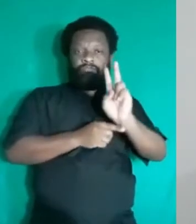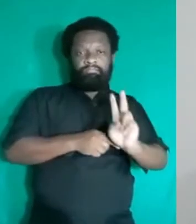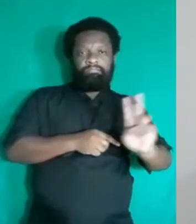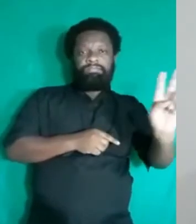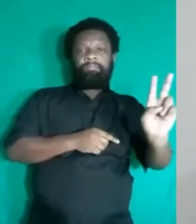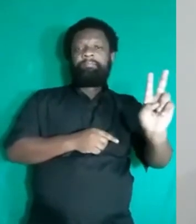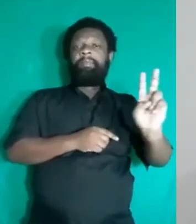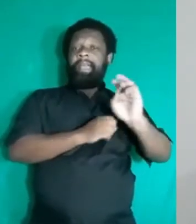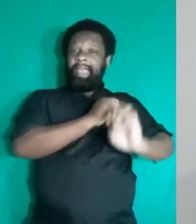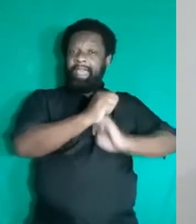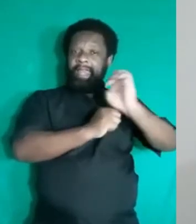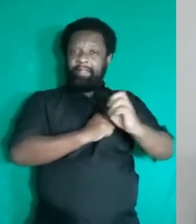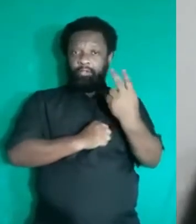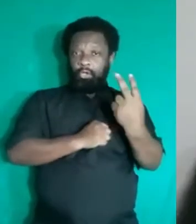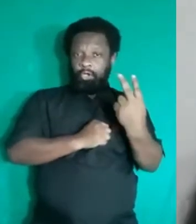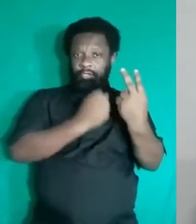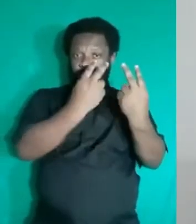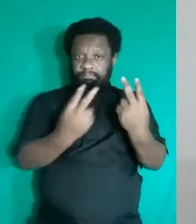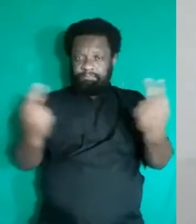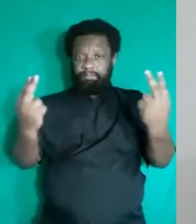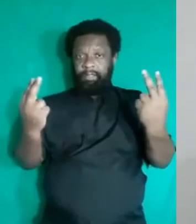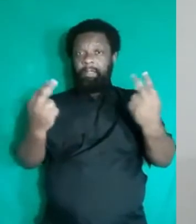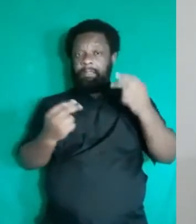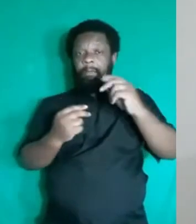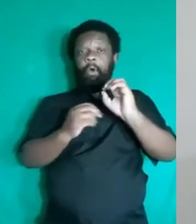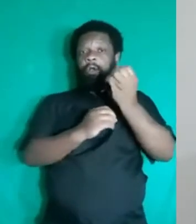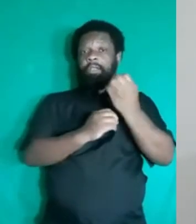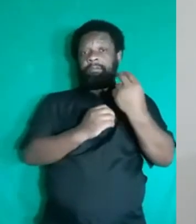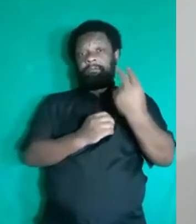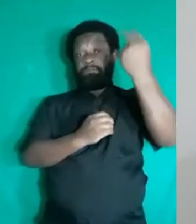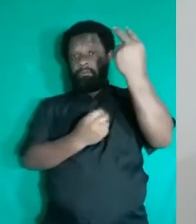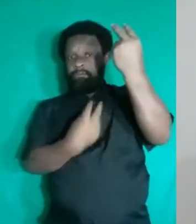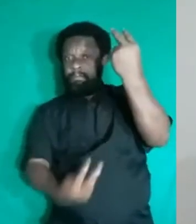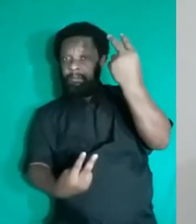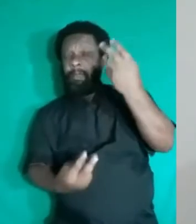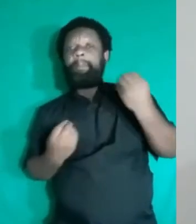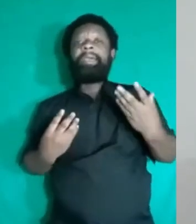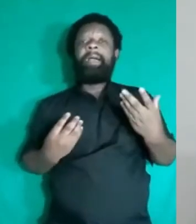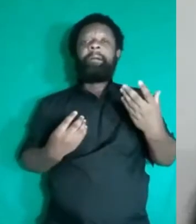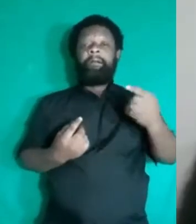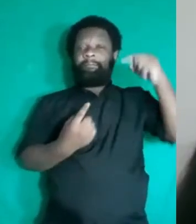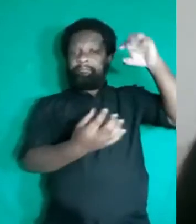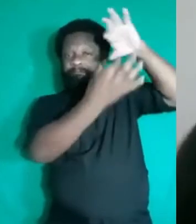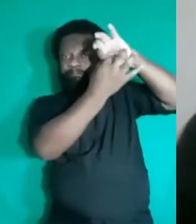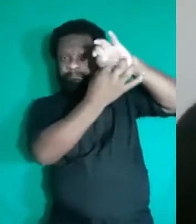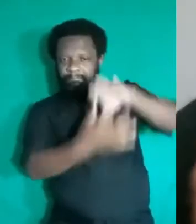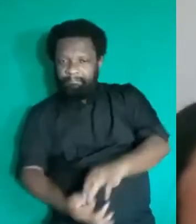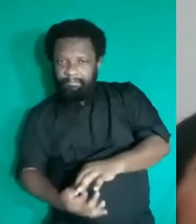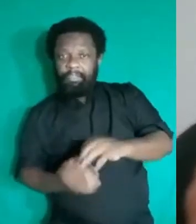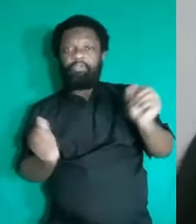ele disponibiliza o par de elétrons, né? No caso, os 2 pares, para esse oxigênio de baixo e de cima,